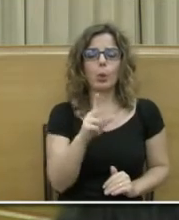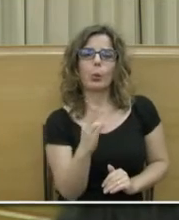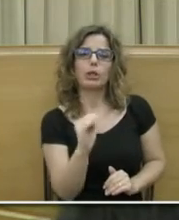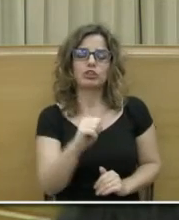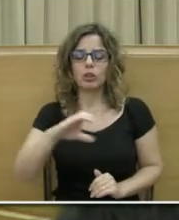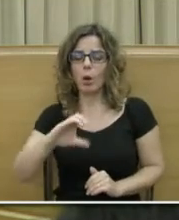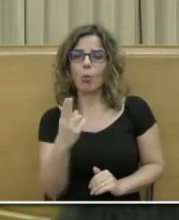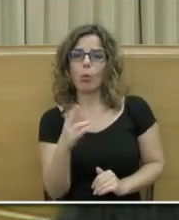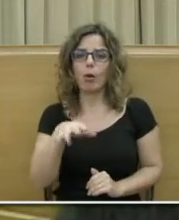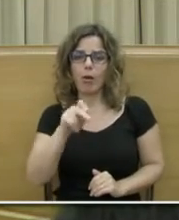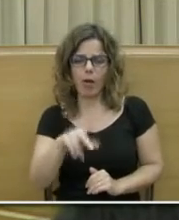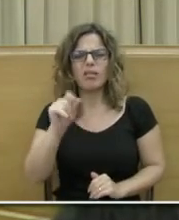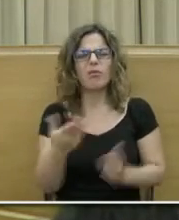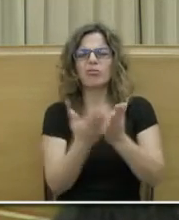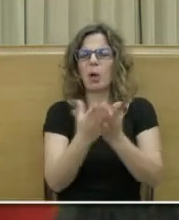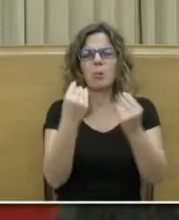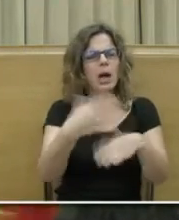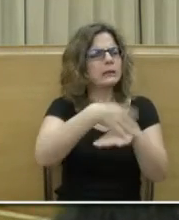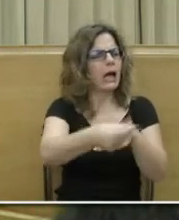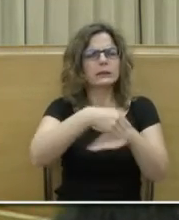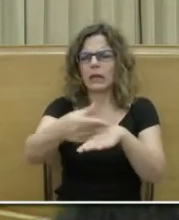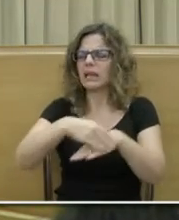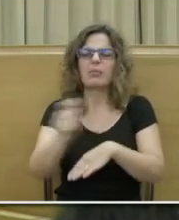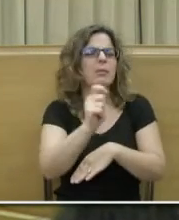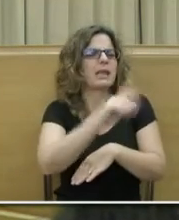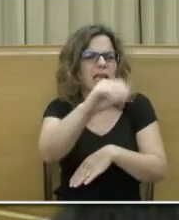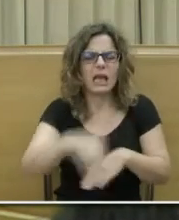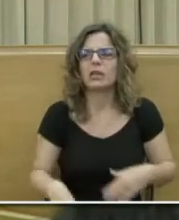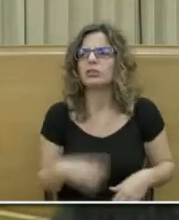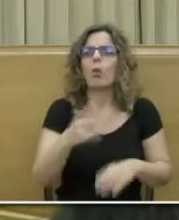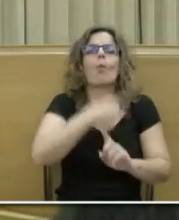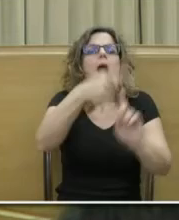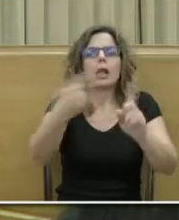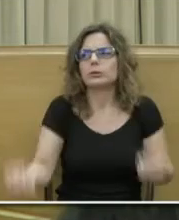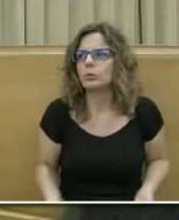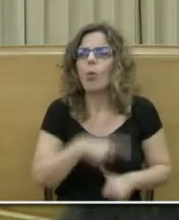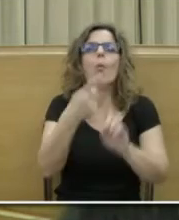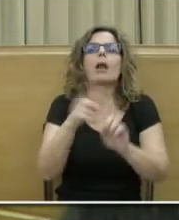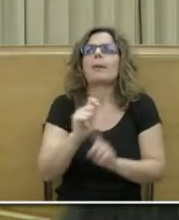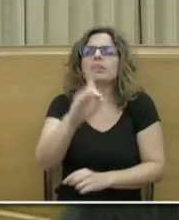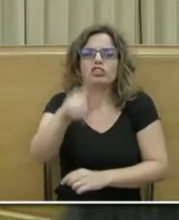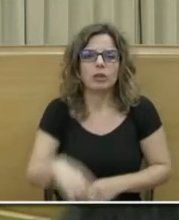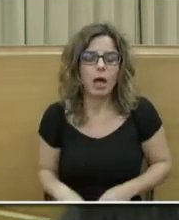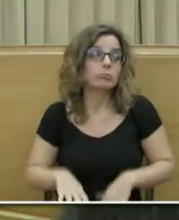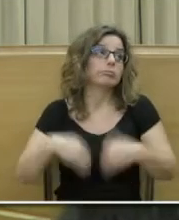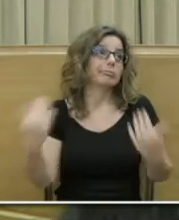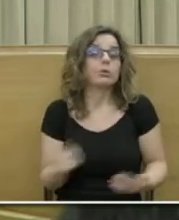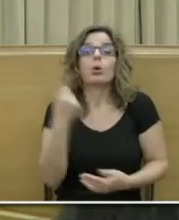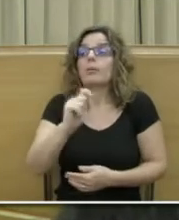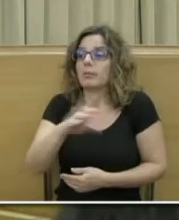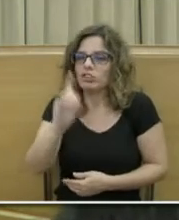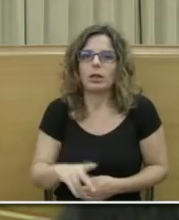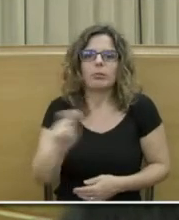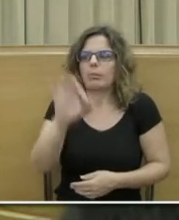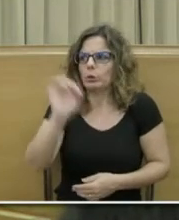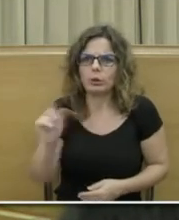várias escolas, atrasos de 10 meses, atrasos de 1 ano e 6 meses, outro atraso de 1 ano e 6 meses, outro atraso de 6 meses, 8